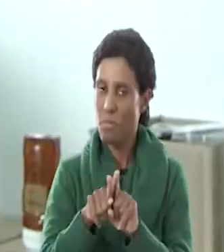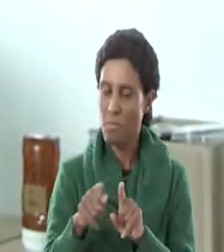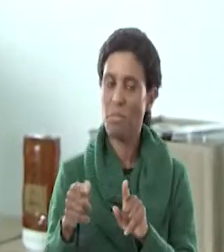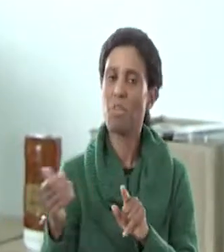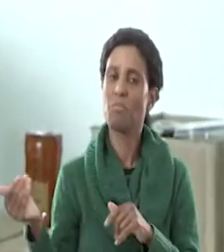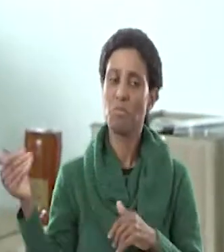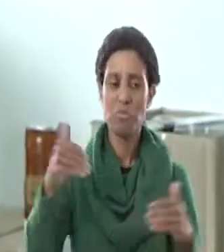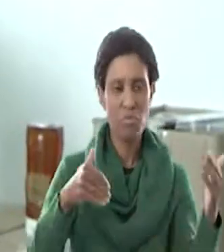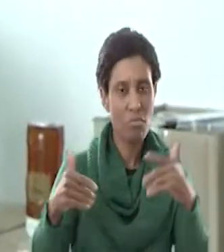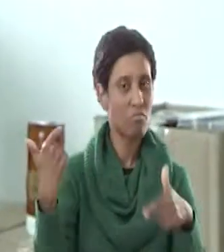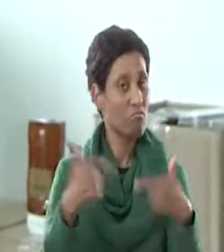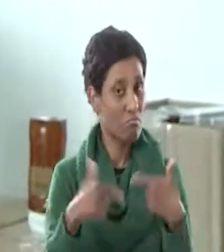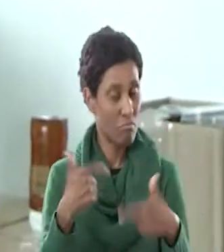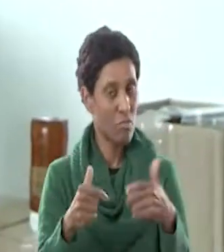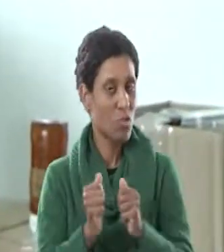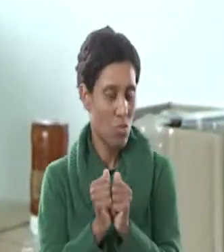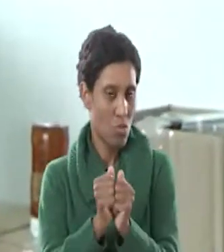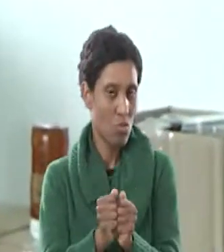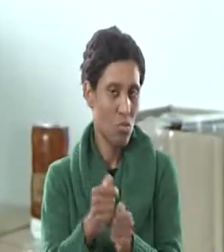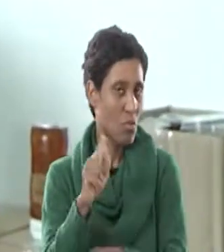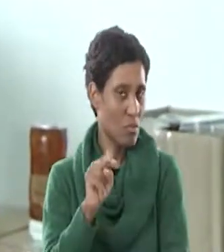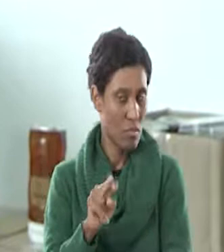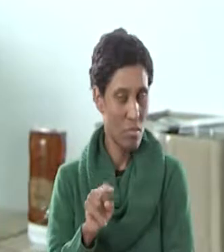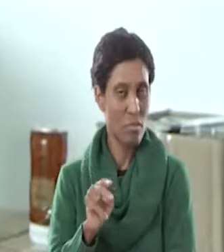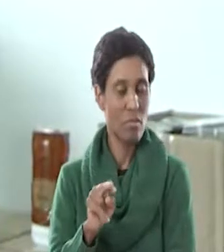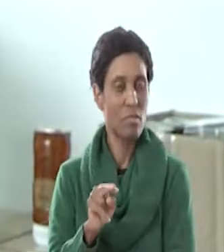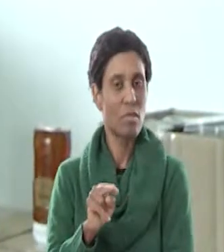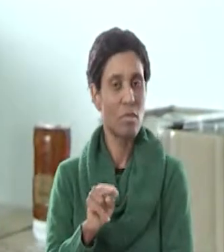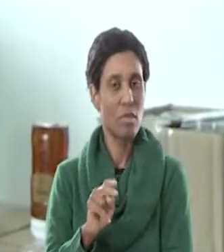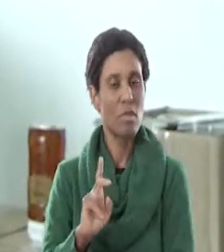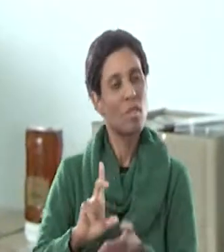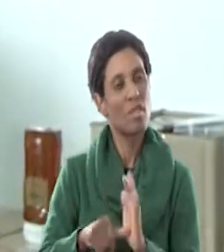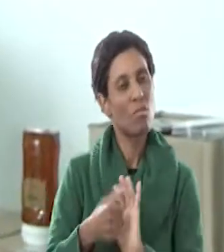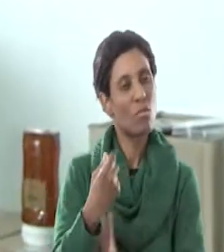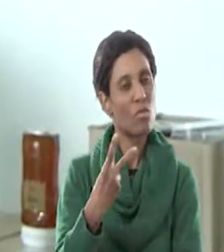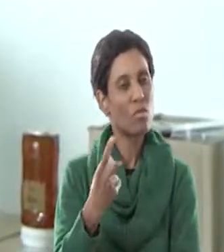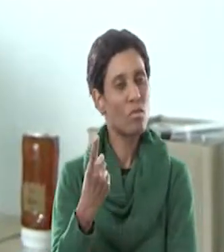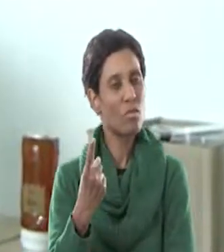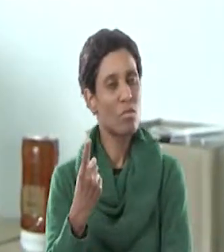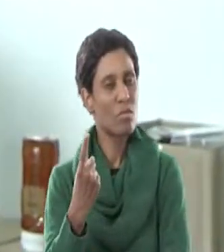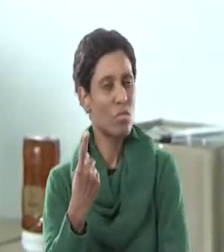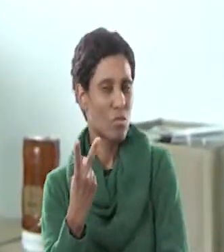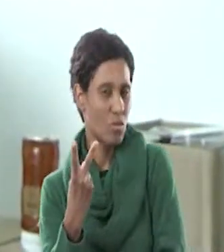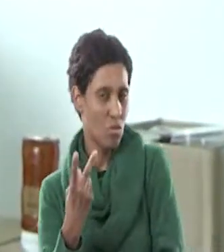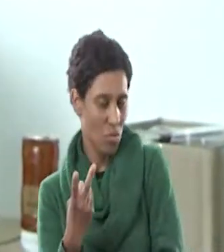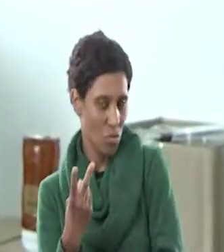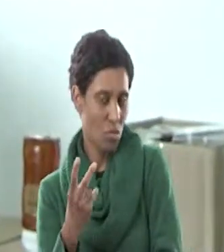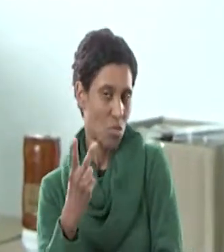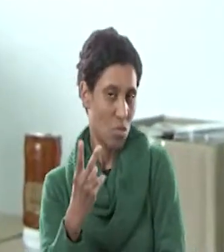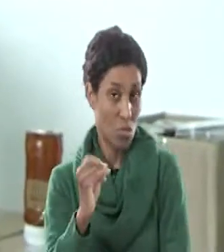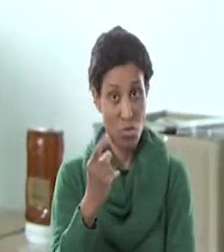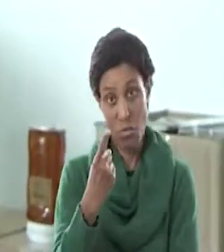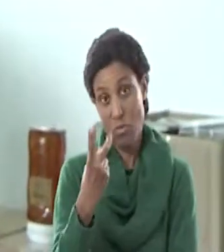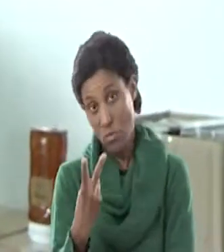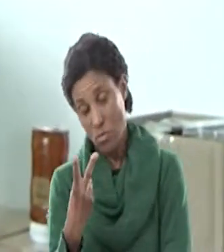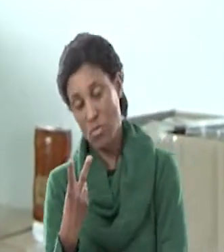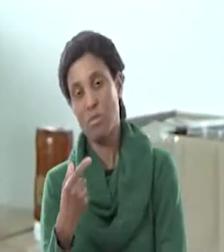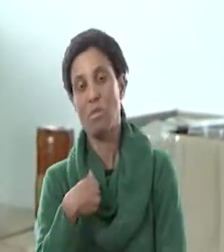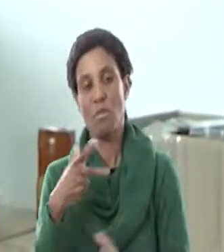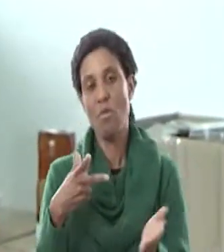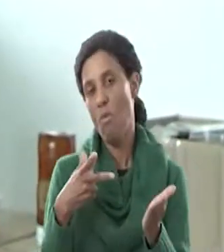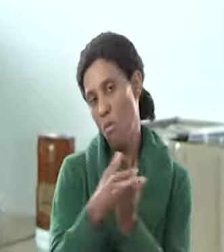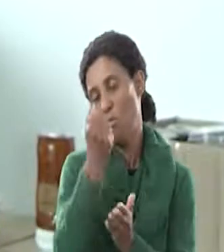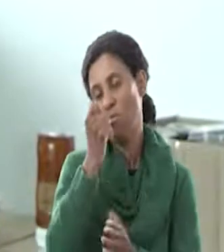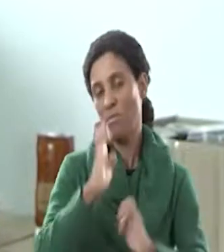viemos para cá, meu pai e minha mãe vieram trabalhar com eles. E a partir de 2012, então eu assumi a